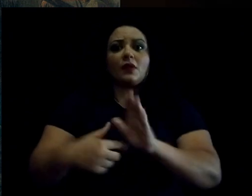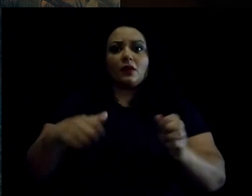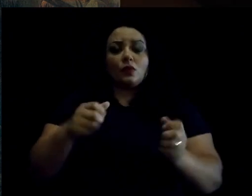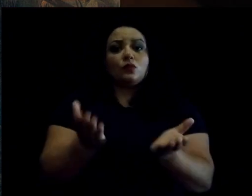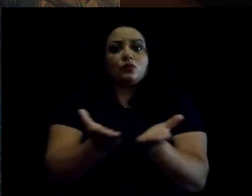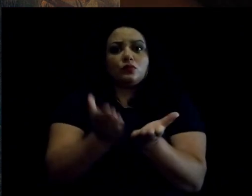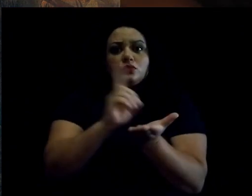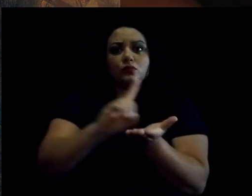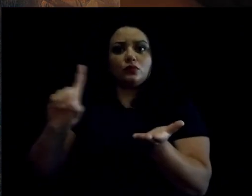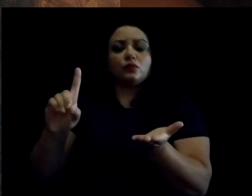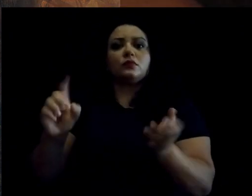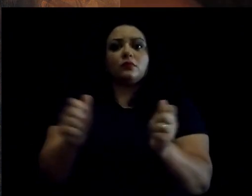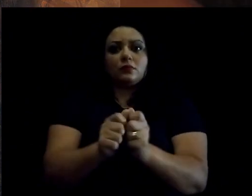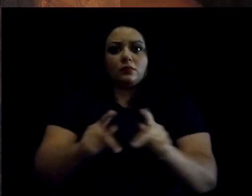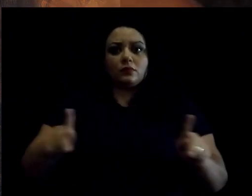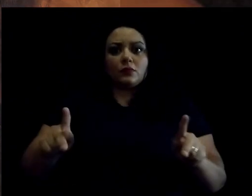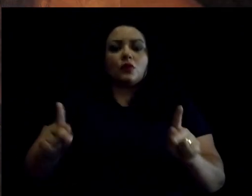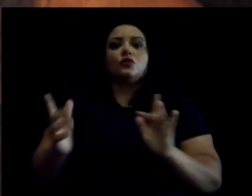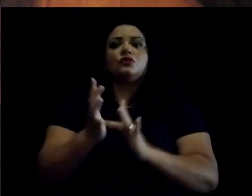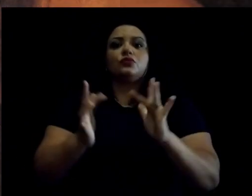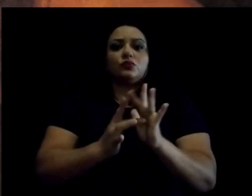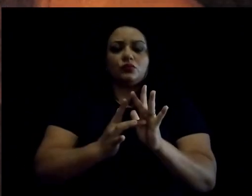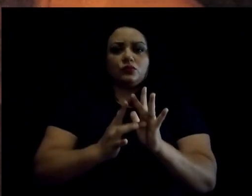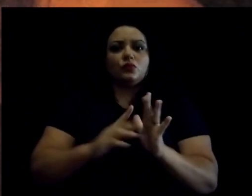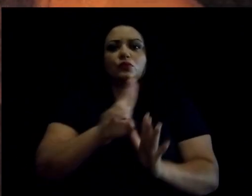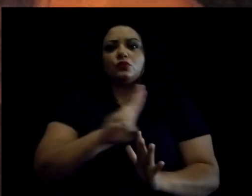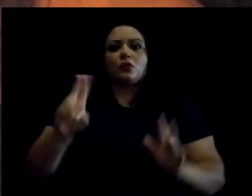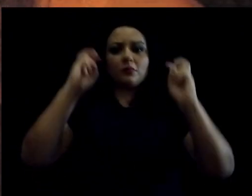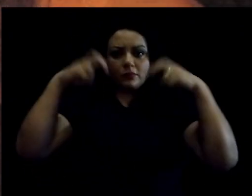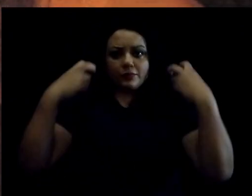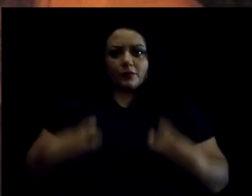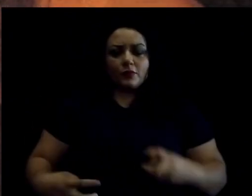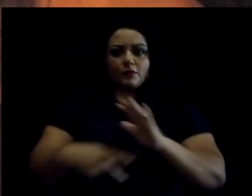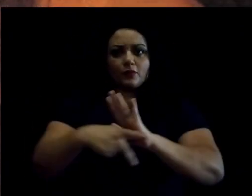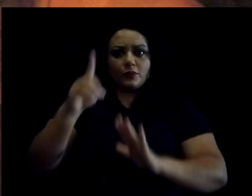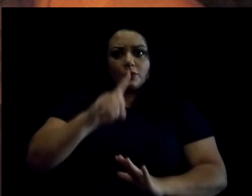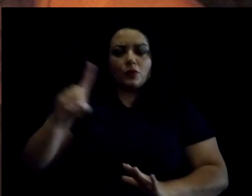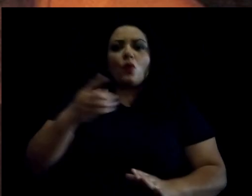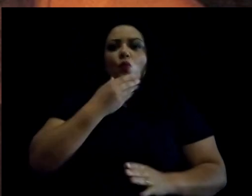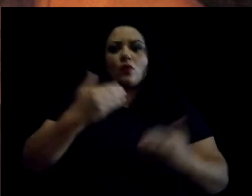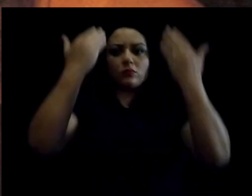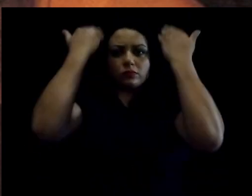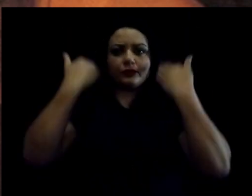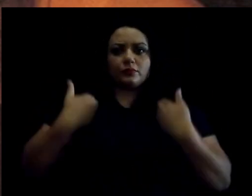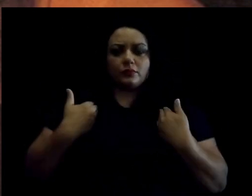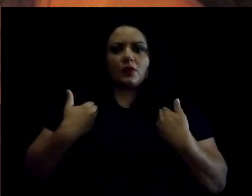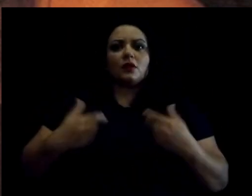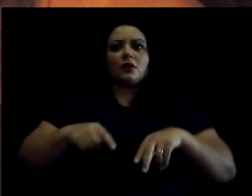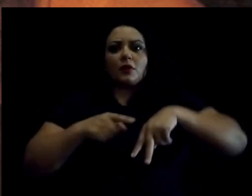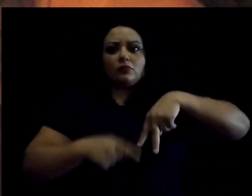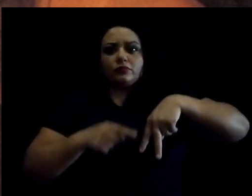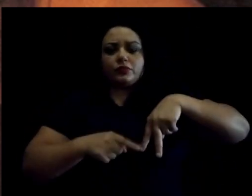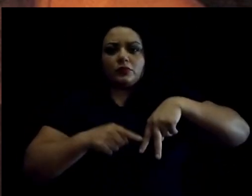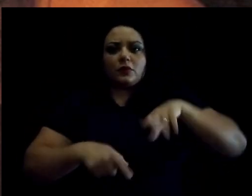Em Apocalipse, Jesus, chamado o Cordeiro de Deus, um homem com o cabelo lanoso e os pés com a